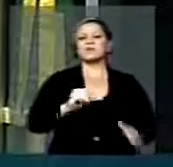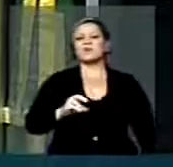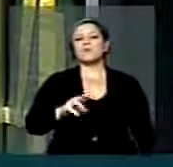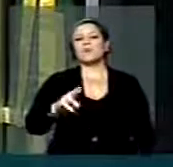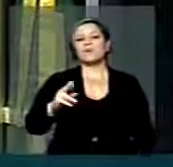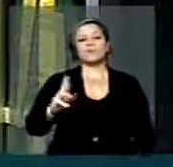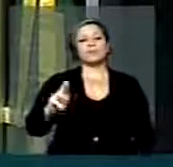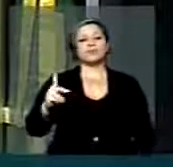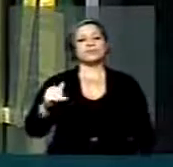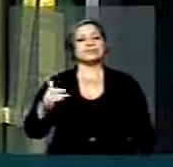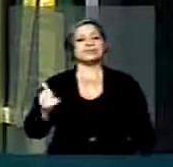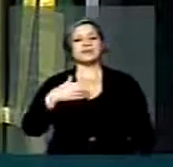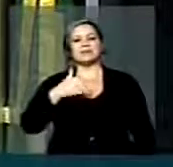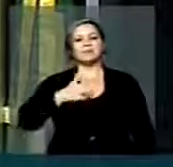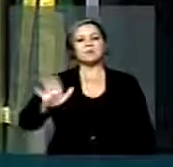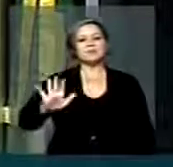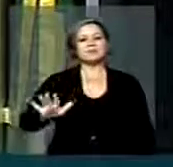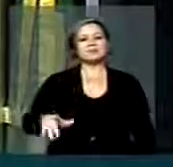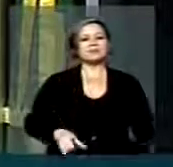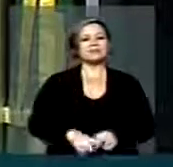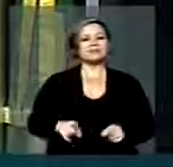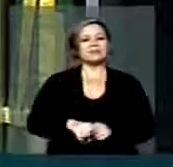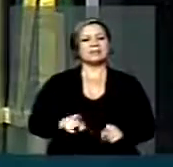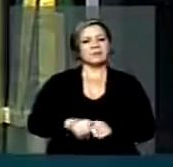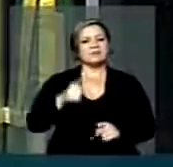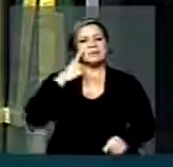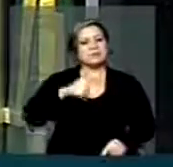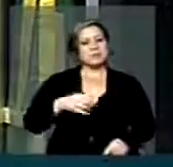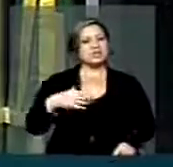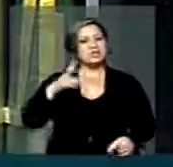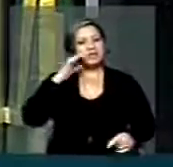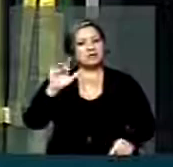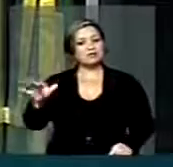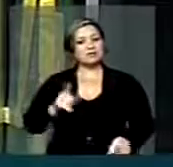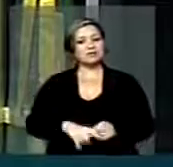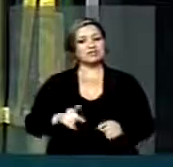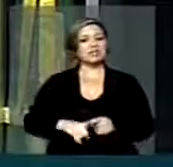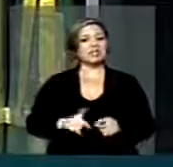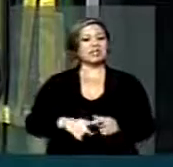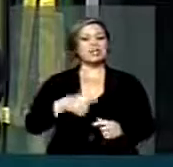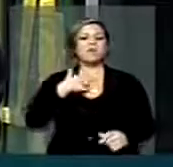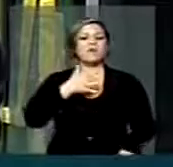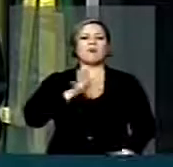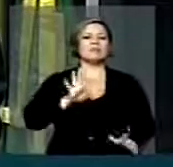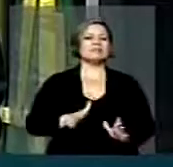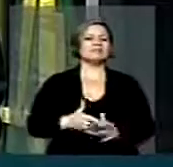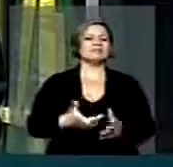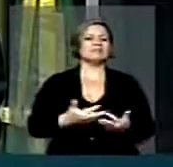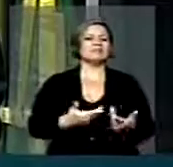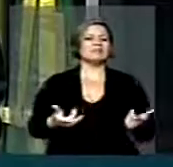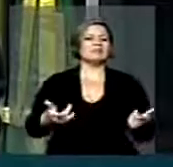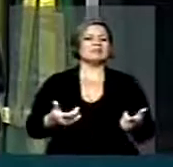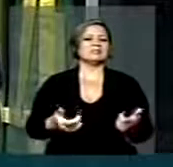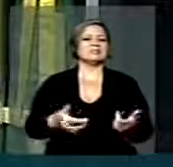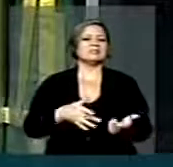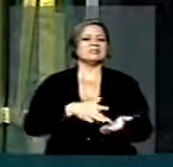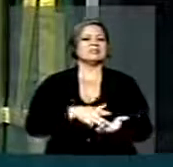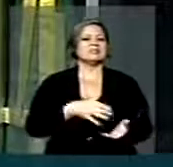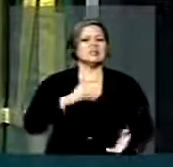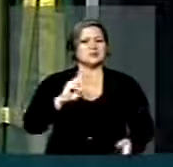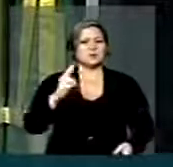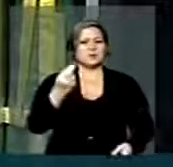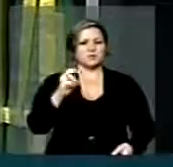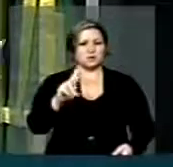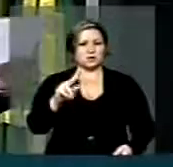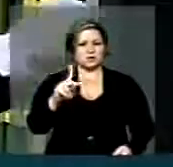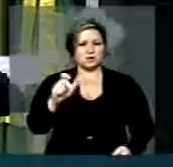O brasileiro gosta de competição, só vê o futebol. Ele não gosta de chupa-pobre. Está cheio de chupa-pobre no